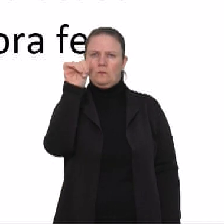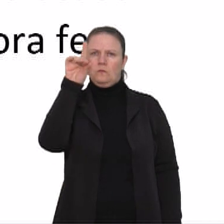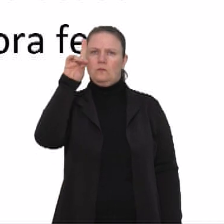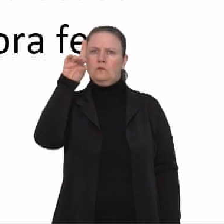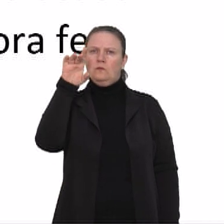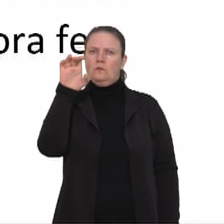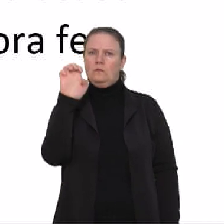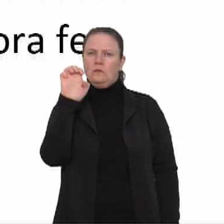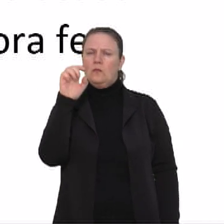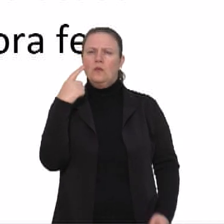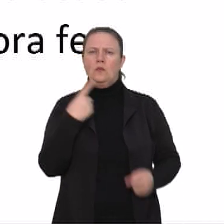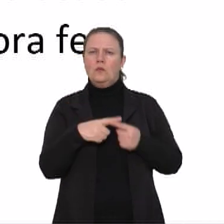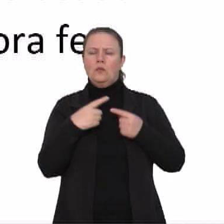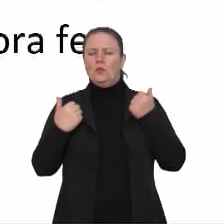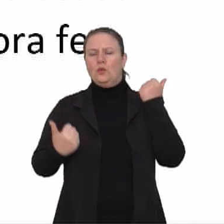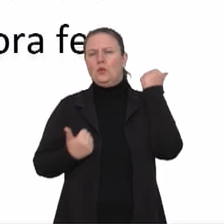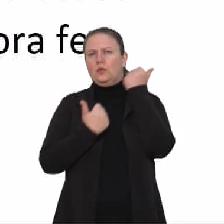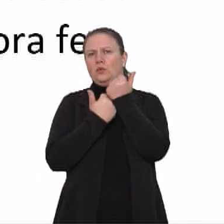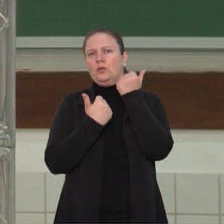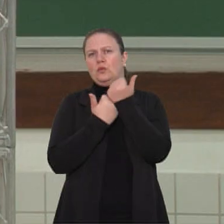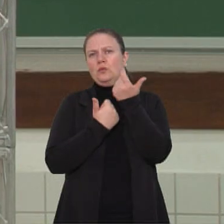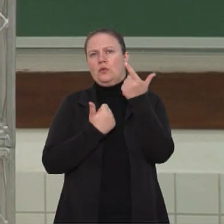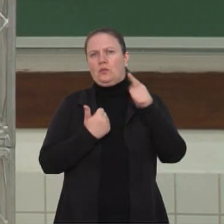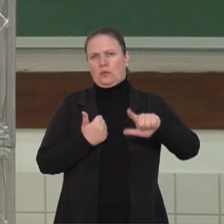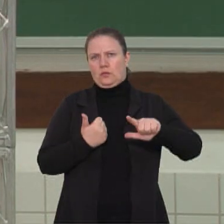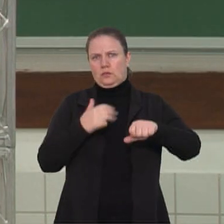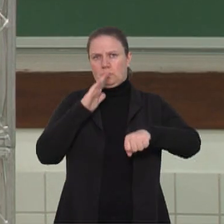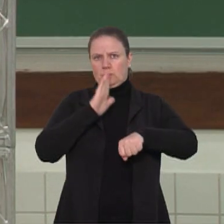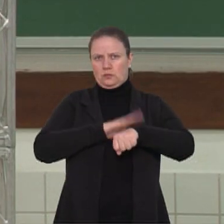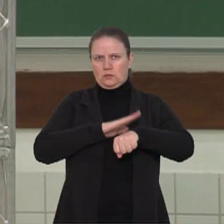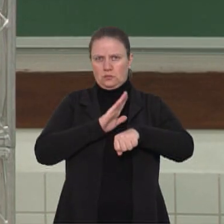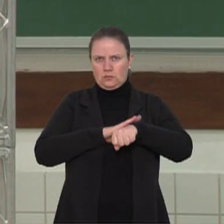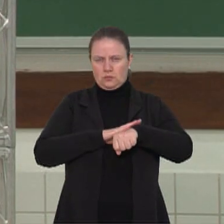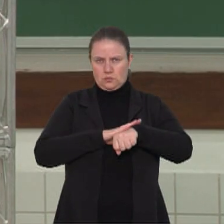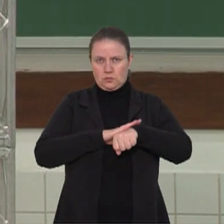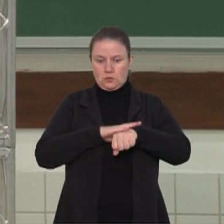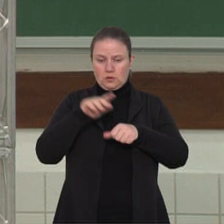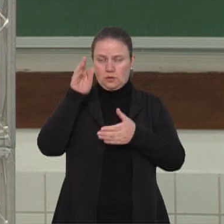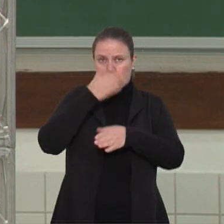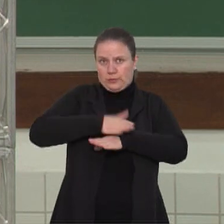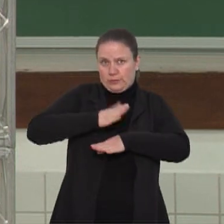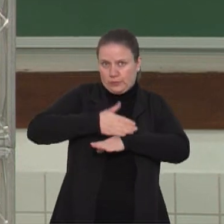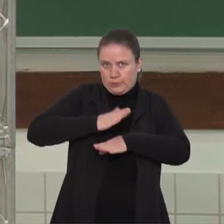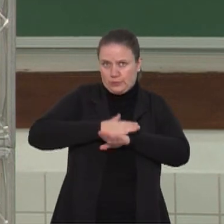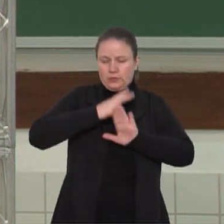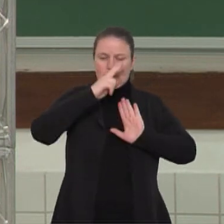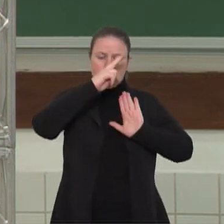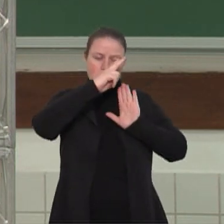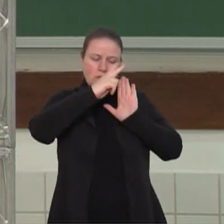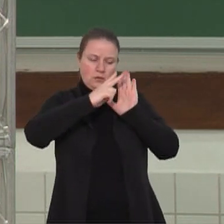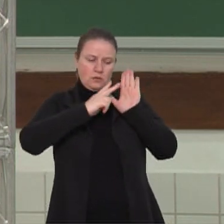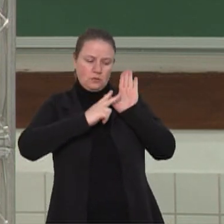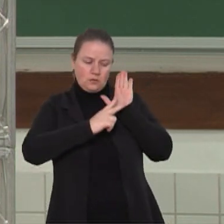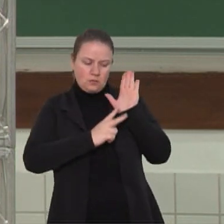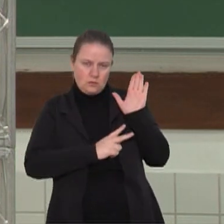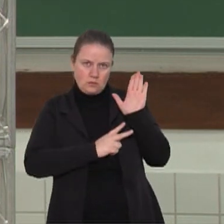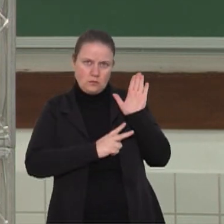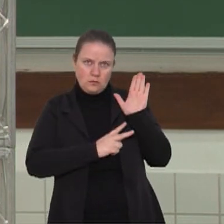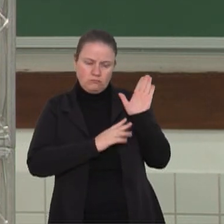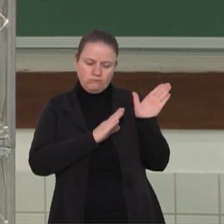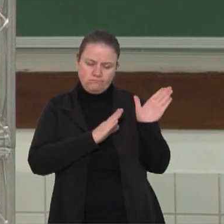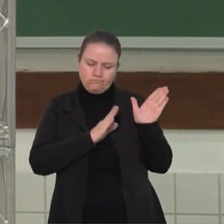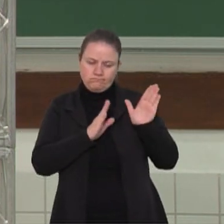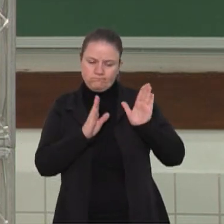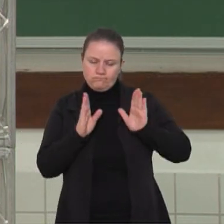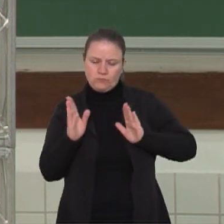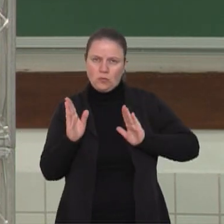por que a autora fez essa escolha? Um tempinho para vocês resolverem. Leiam o período ali, o trecho